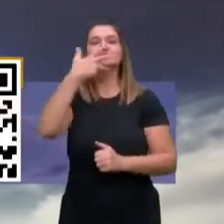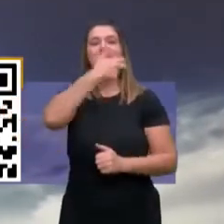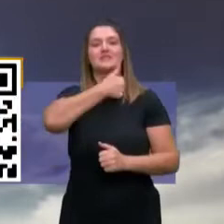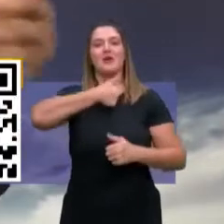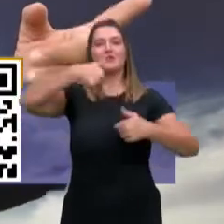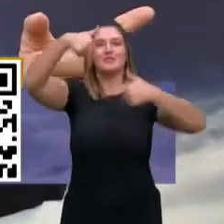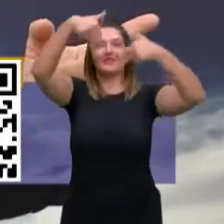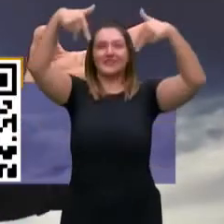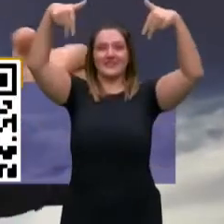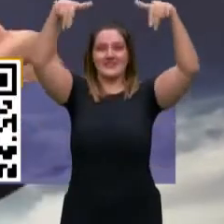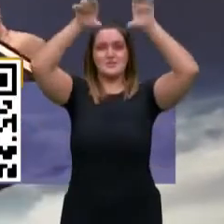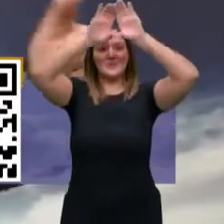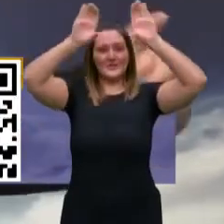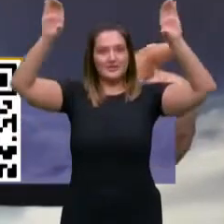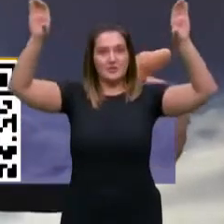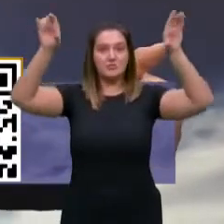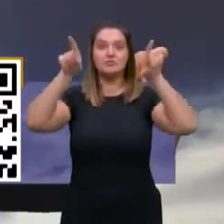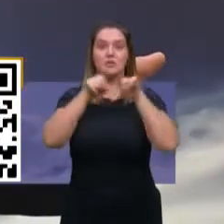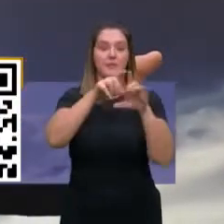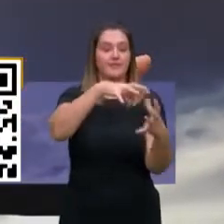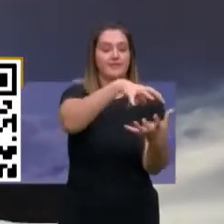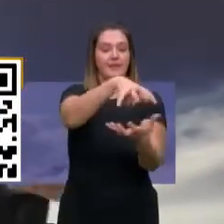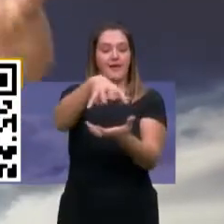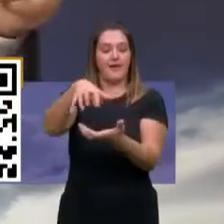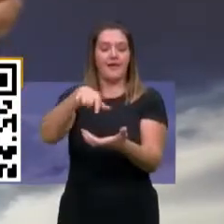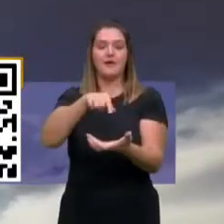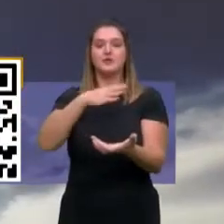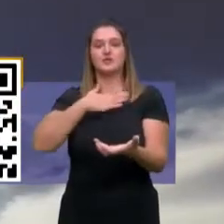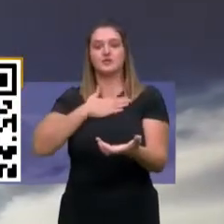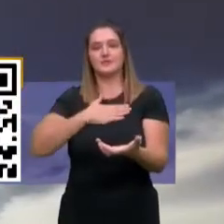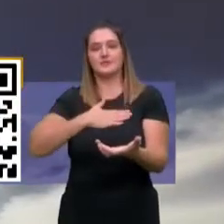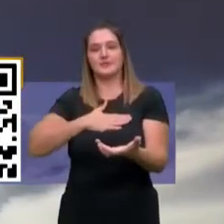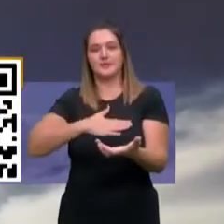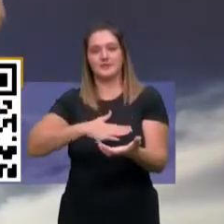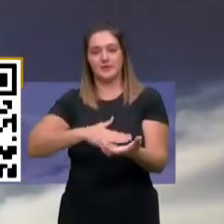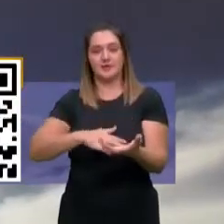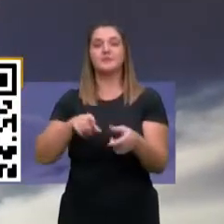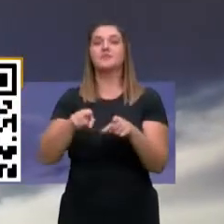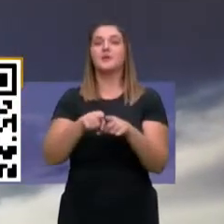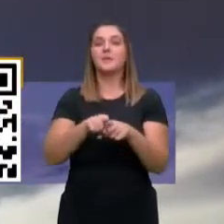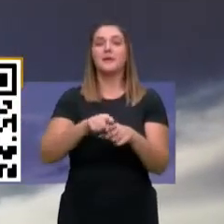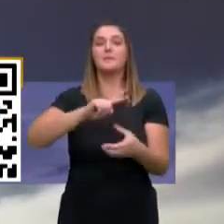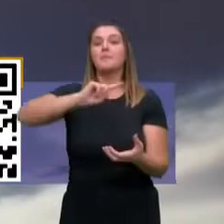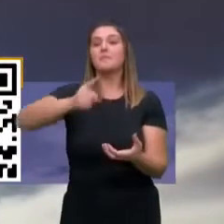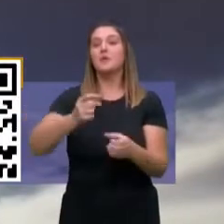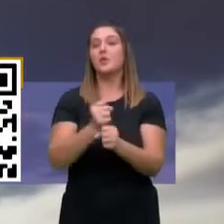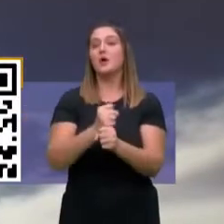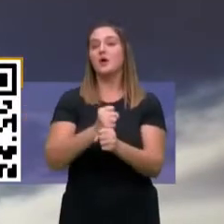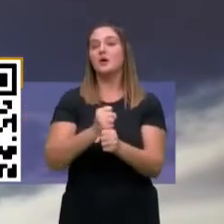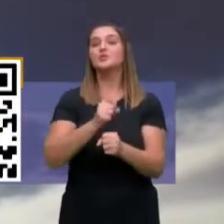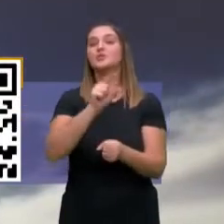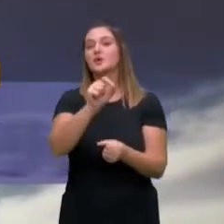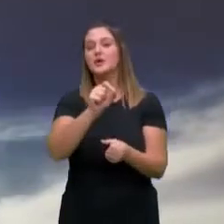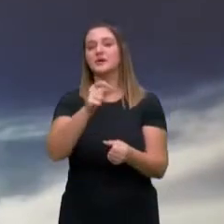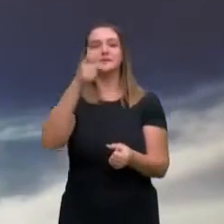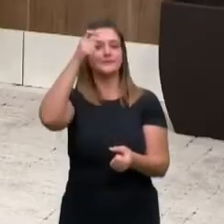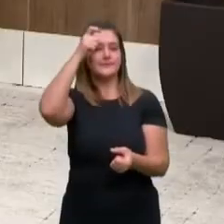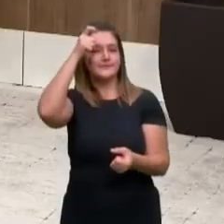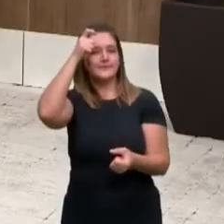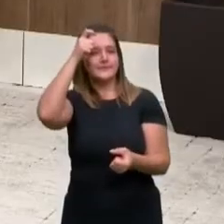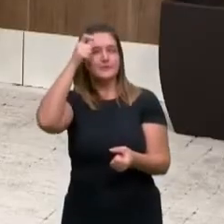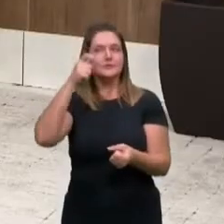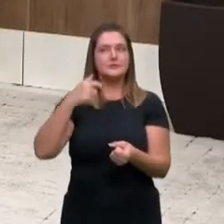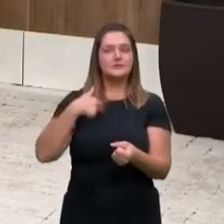céu. Mil anos também para a terra descansar. E mil anos também para Satanás pensar em todas as bobagens que ele